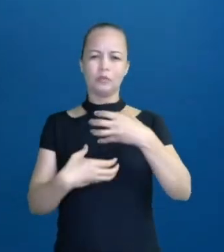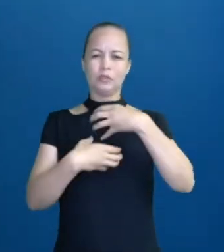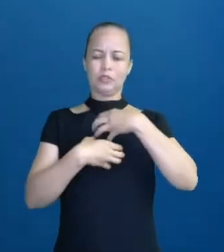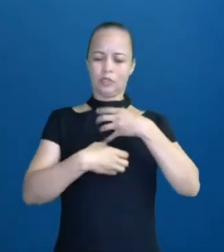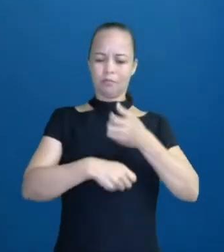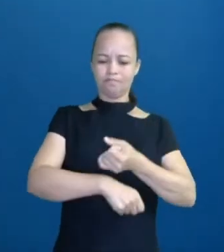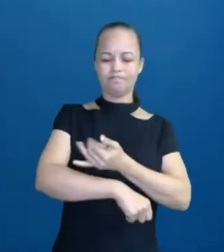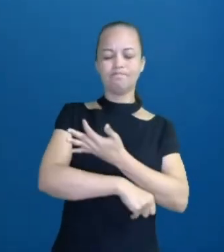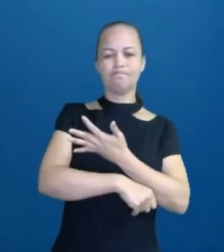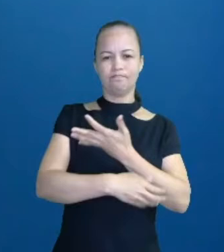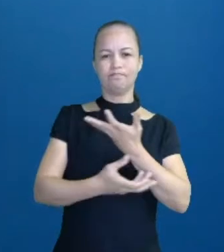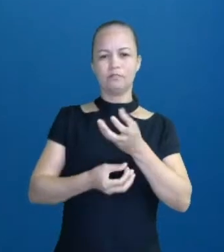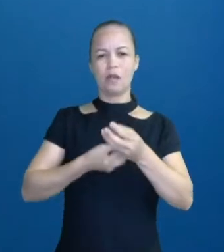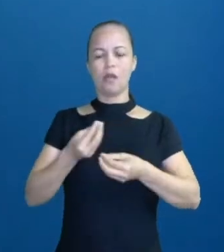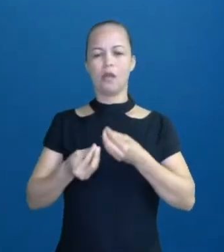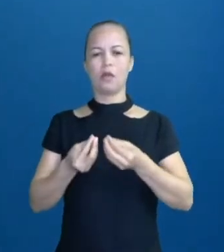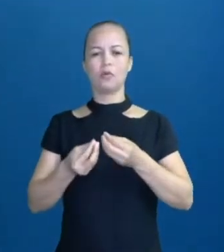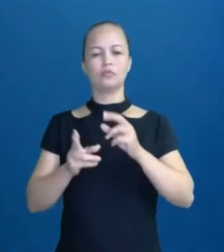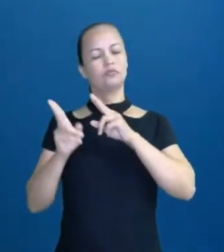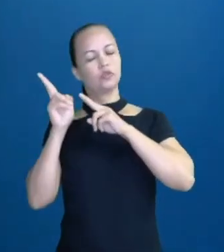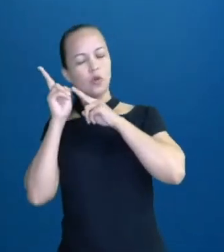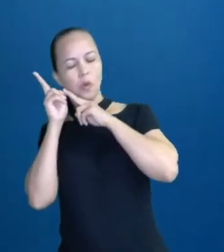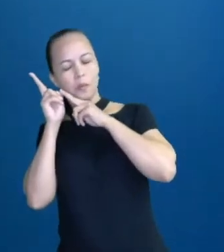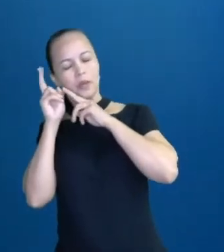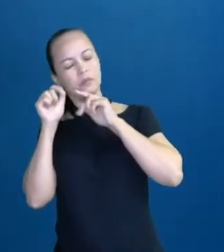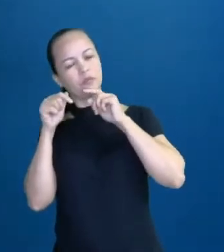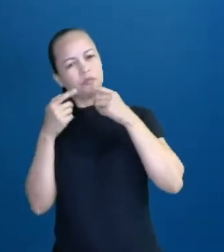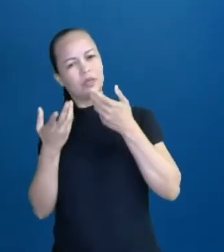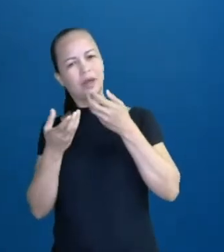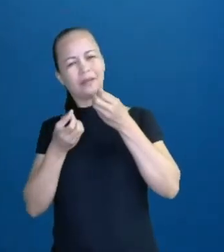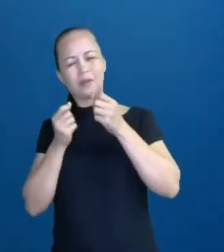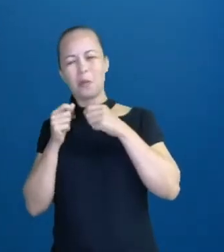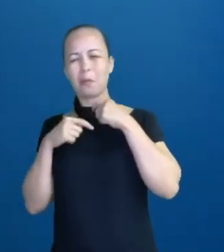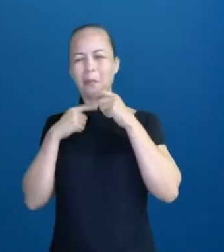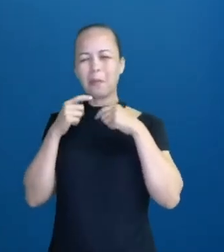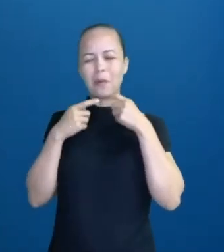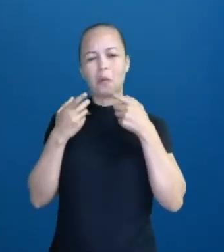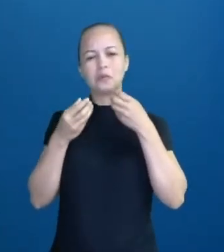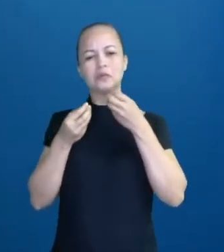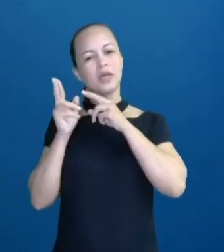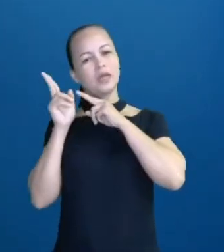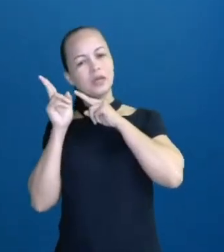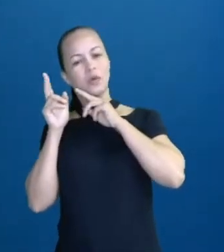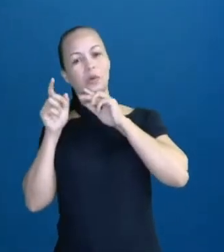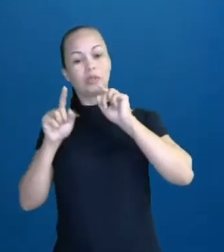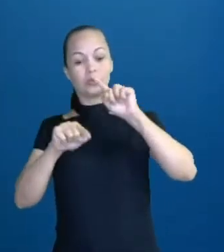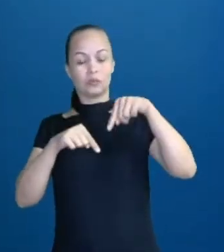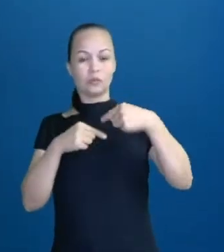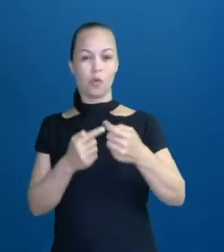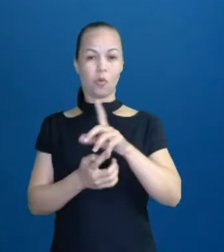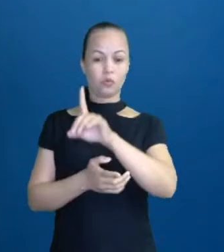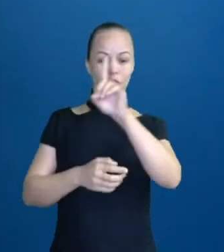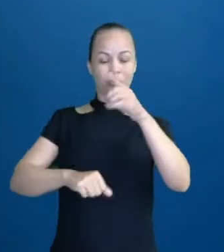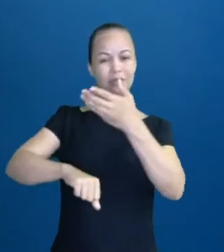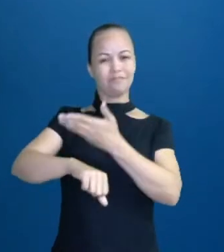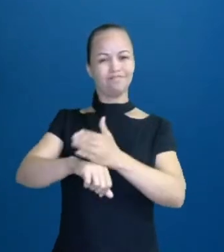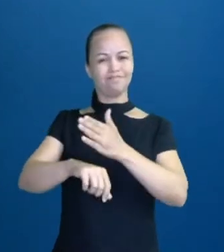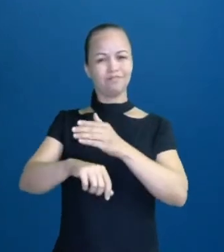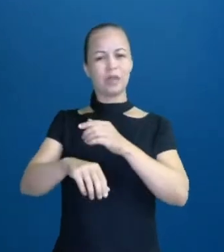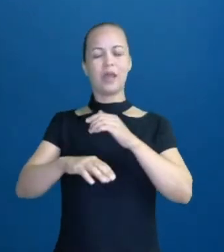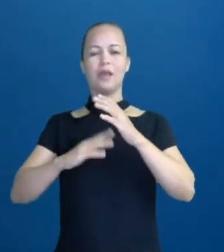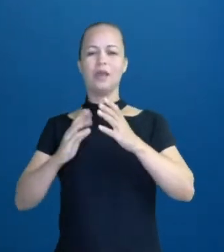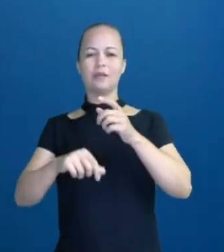certo? Quando a gente não dorme direito, obrigatoriamente no outro dia a gente vai estar mais estressado. E práticas cotidianas do